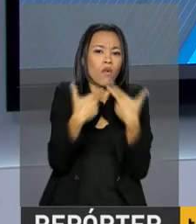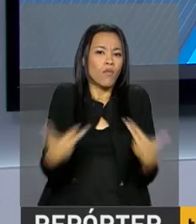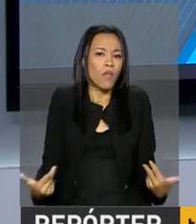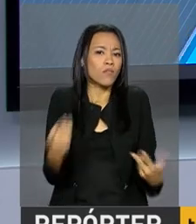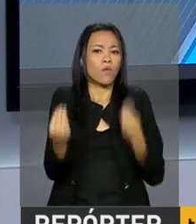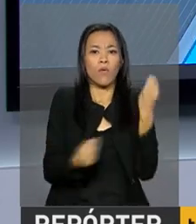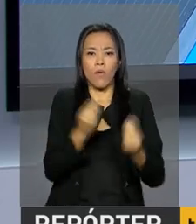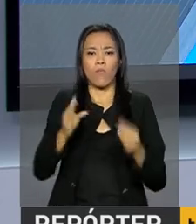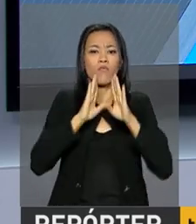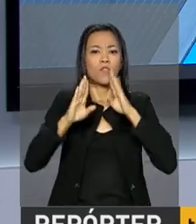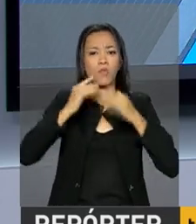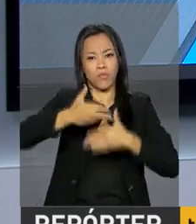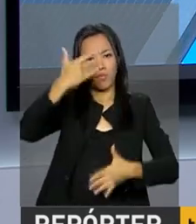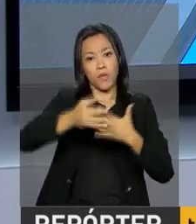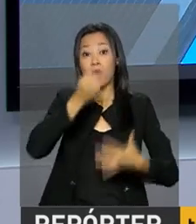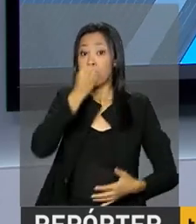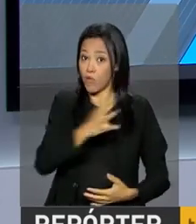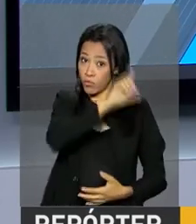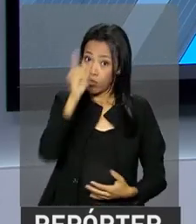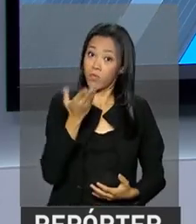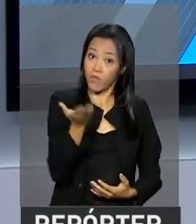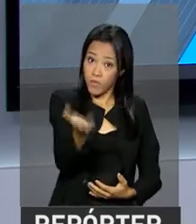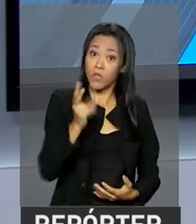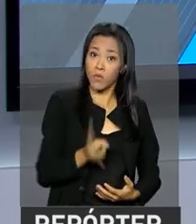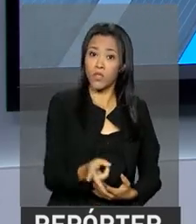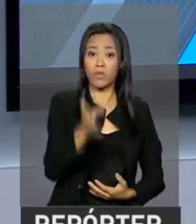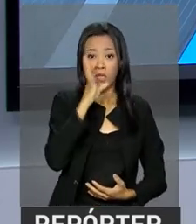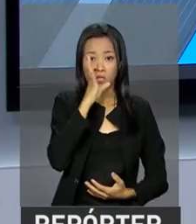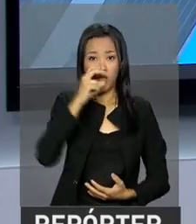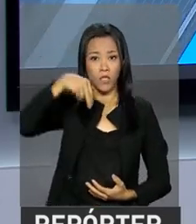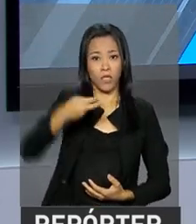em nossas redes sociais. Um bom dia para você e